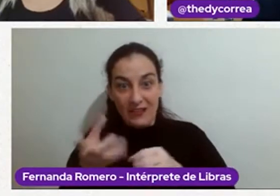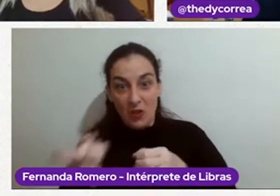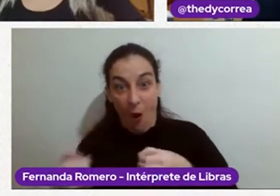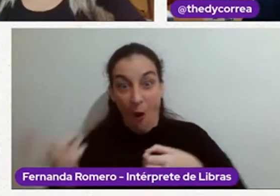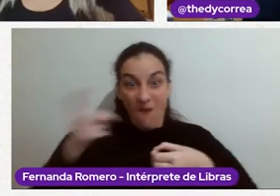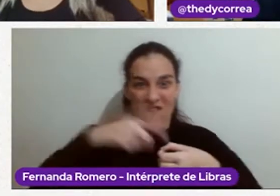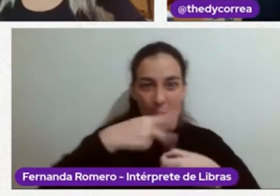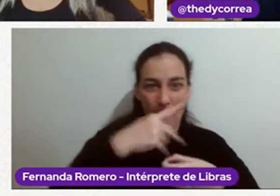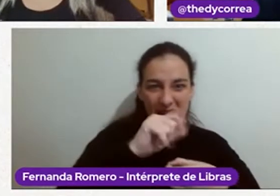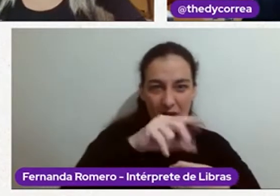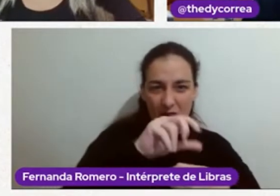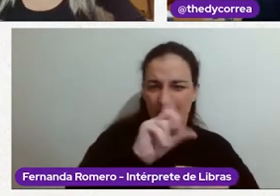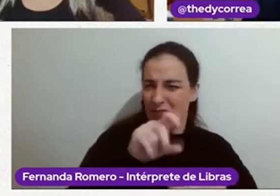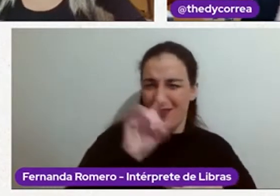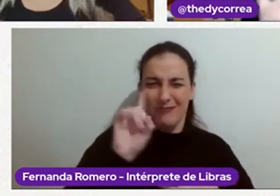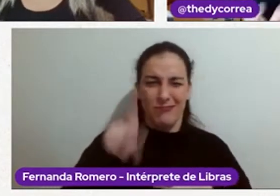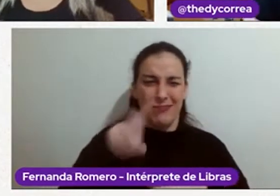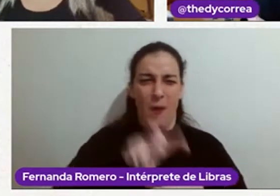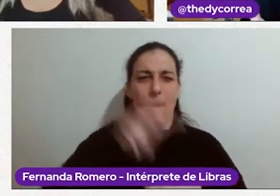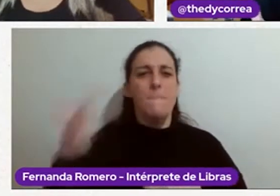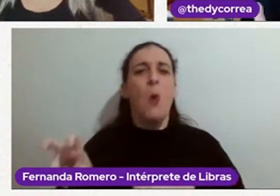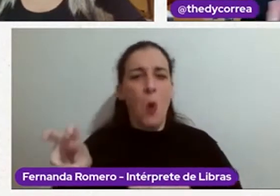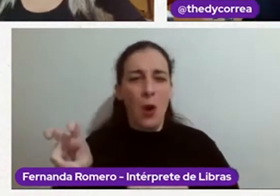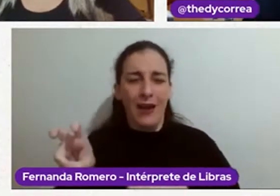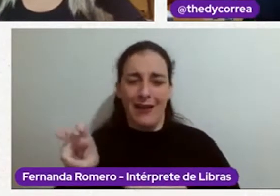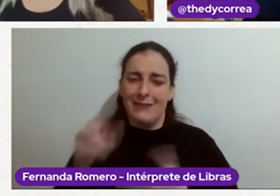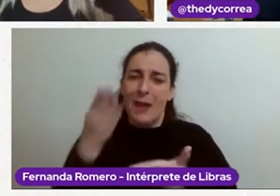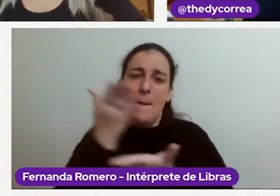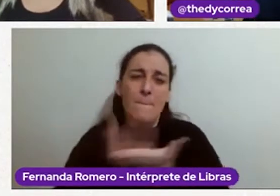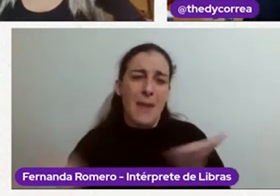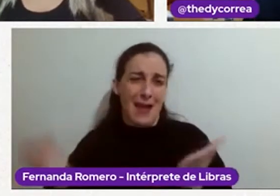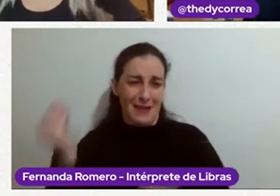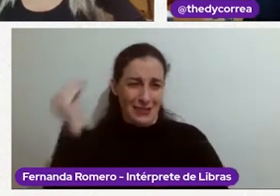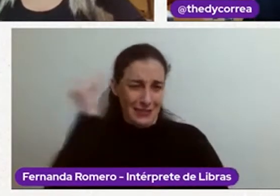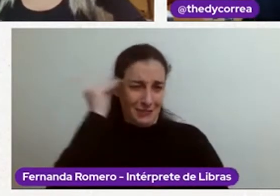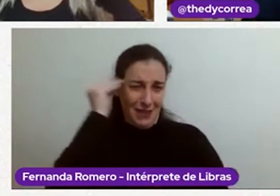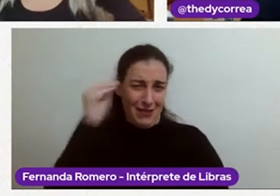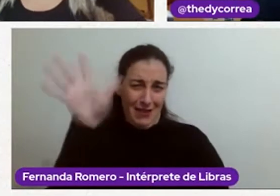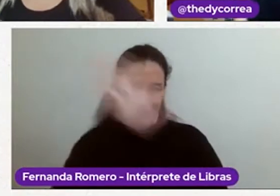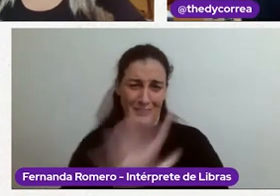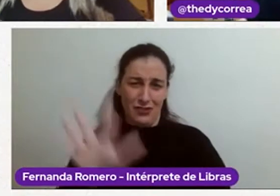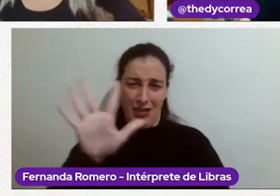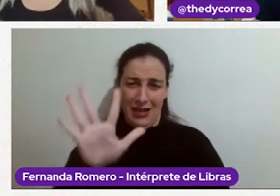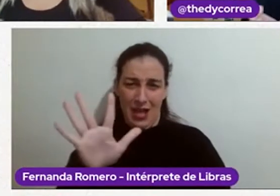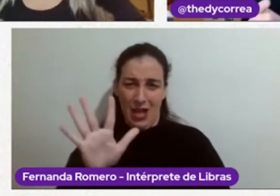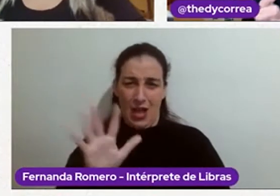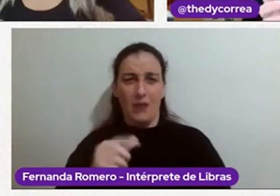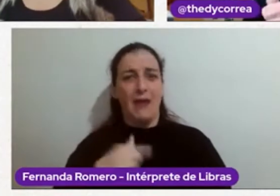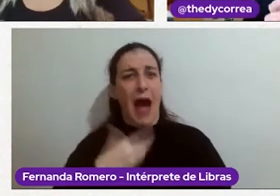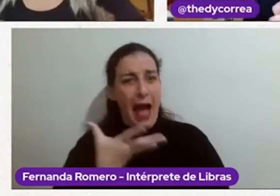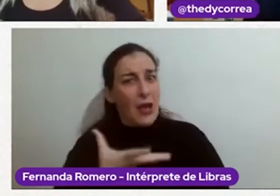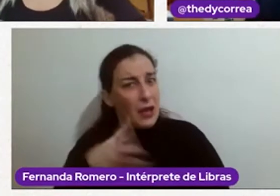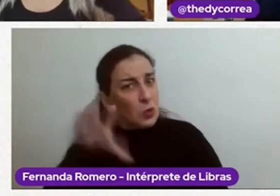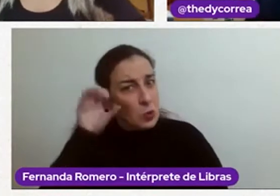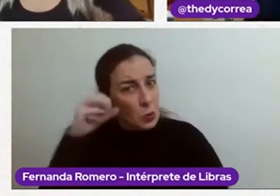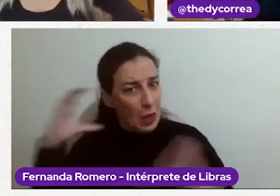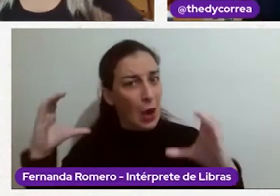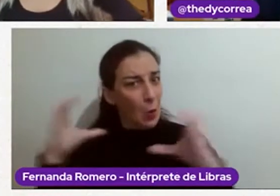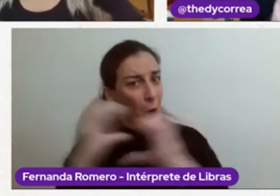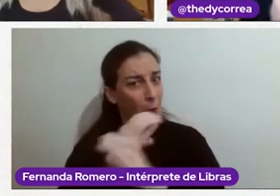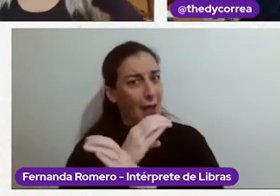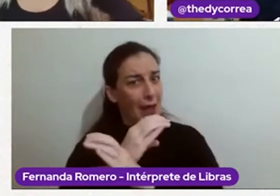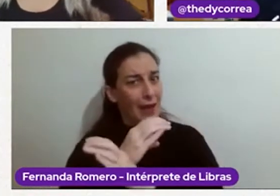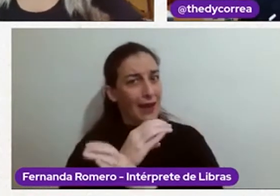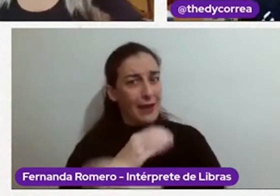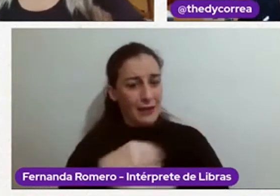dar um clique. E às vezes a gente perde a experiência como um todo, entendeu? Não, deixa eu ouvir a música inteira, Boa. né? Deixa eu